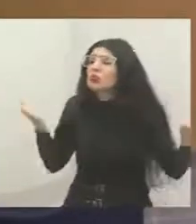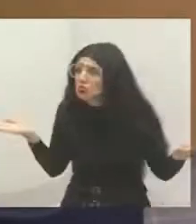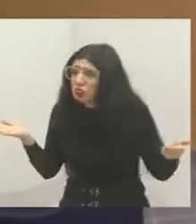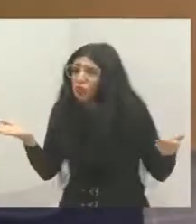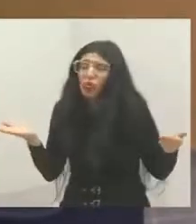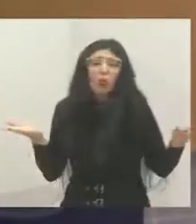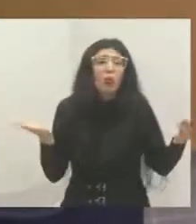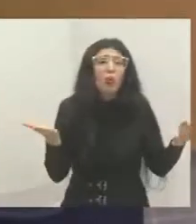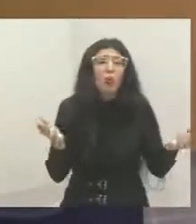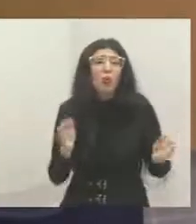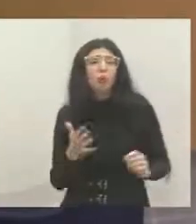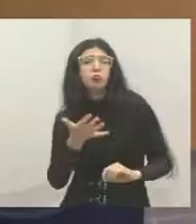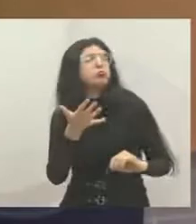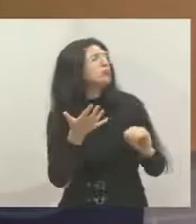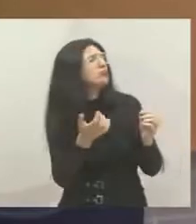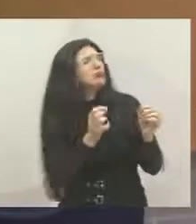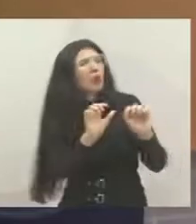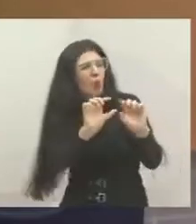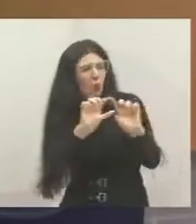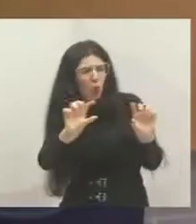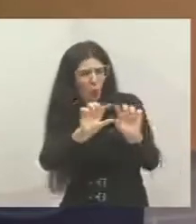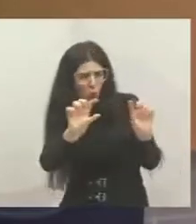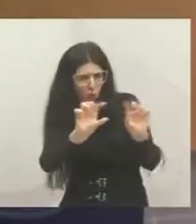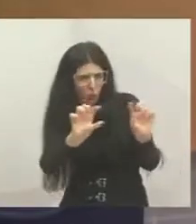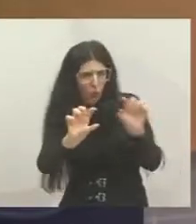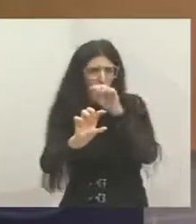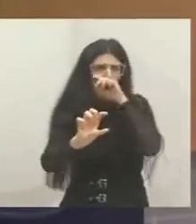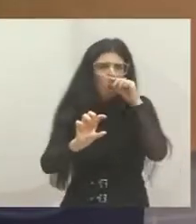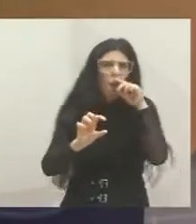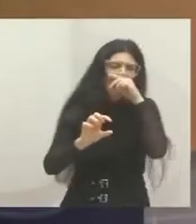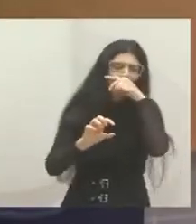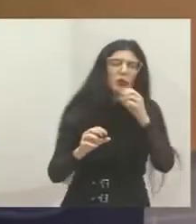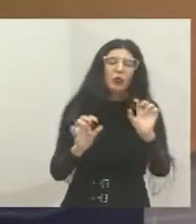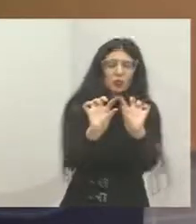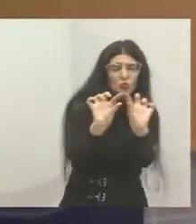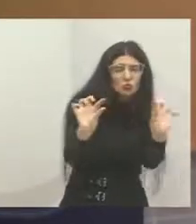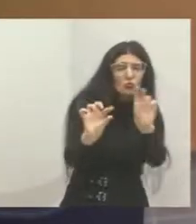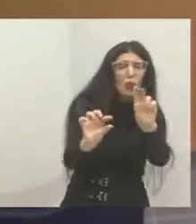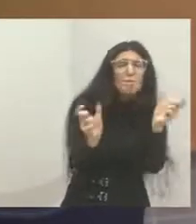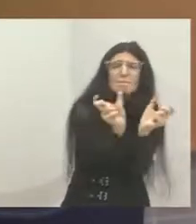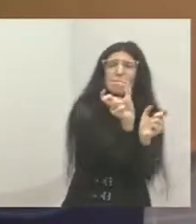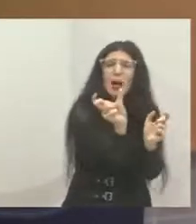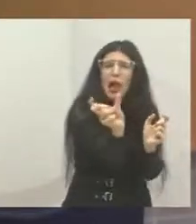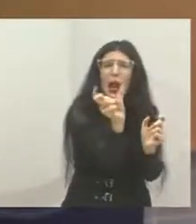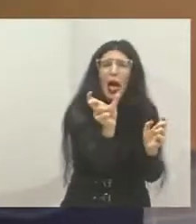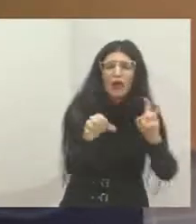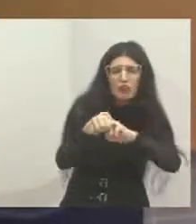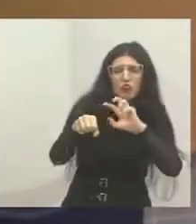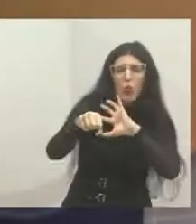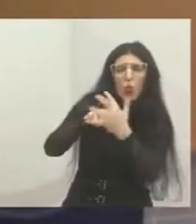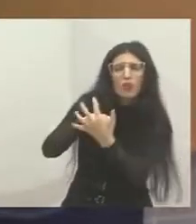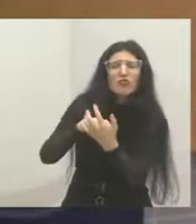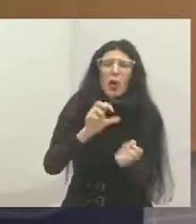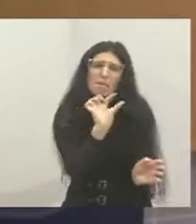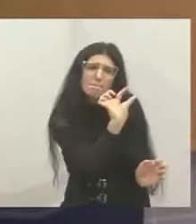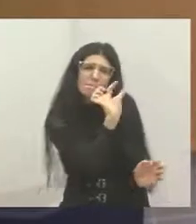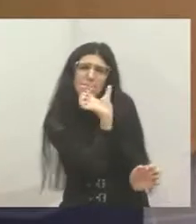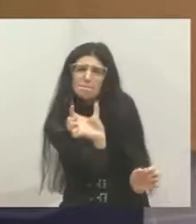Covid, vocês podem sim encontrar boa parte dessa classificação aqui nas